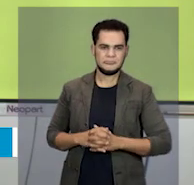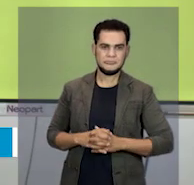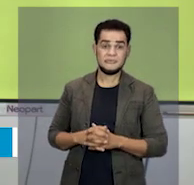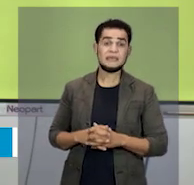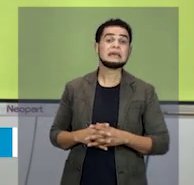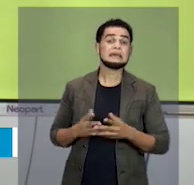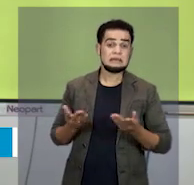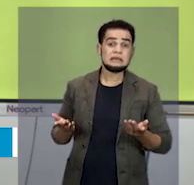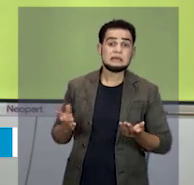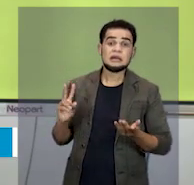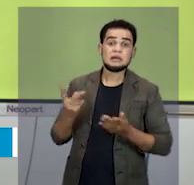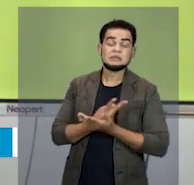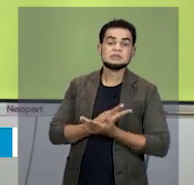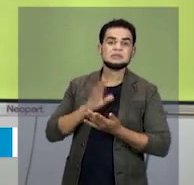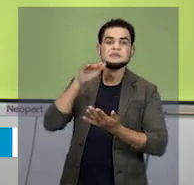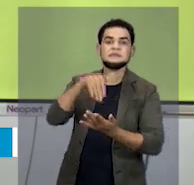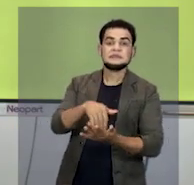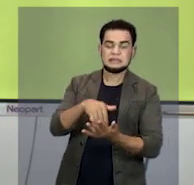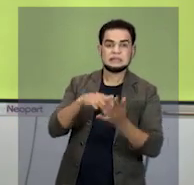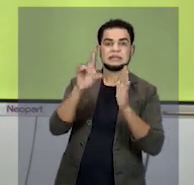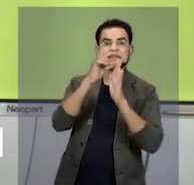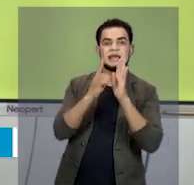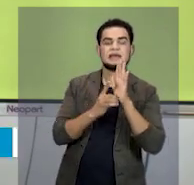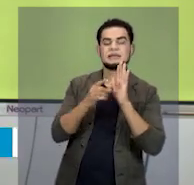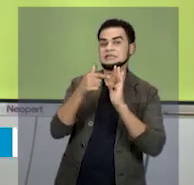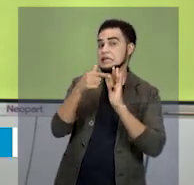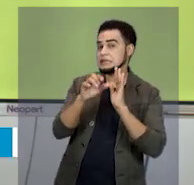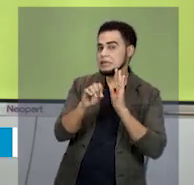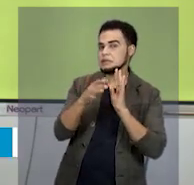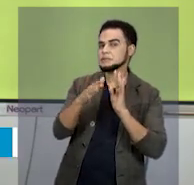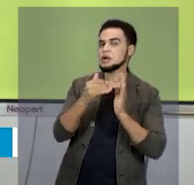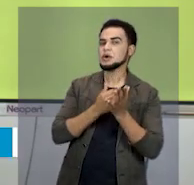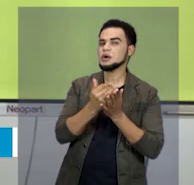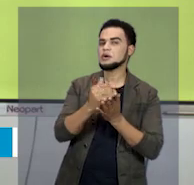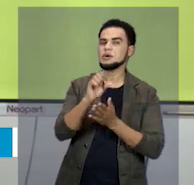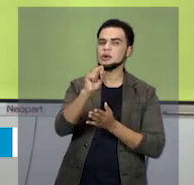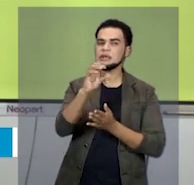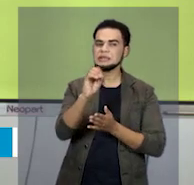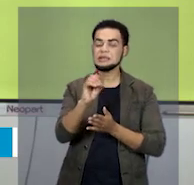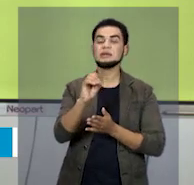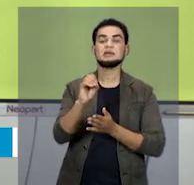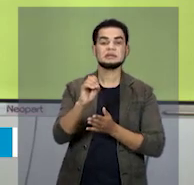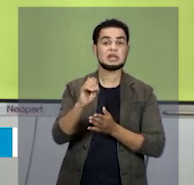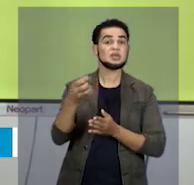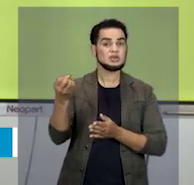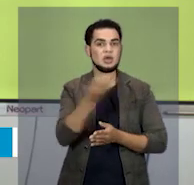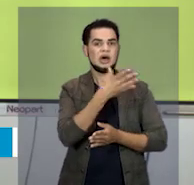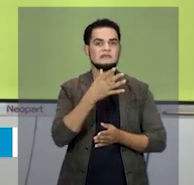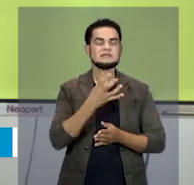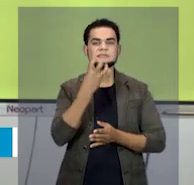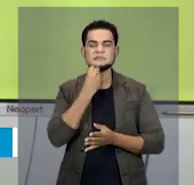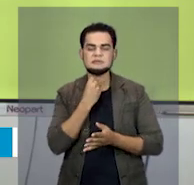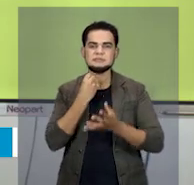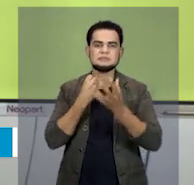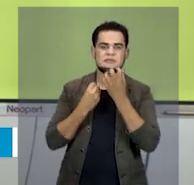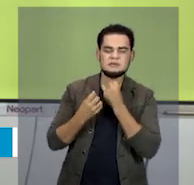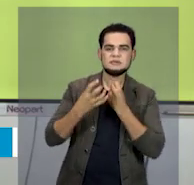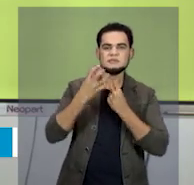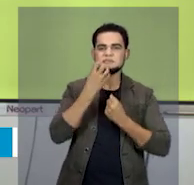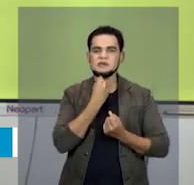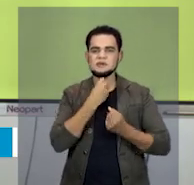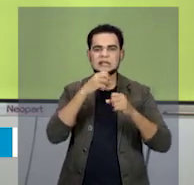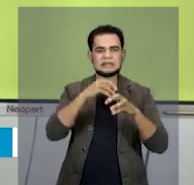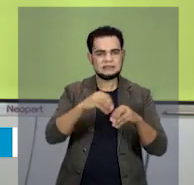E a partir do fim da década de 70 e início de 80, né, novas ocupações de terras seriam realizadas por